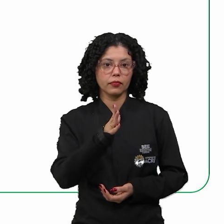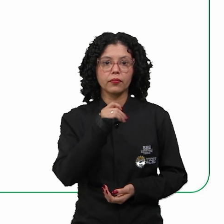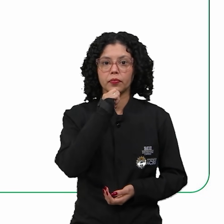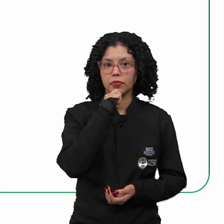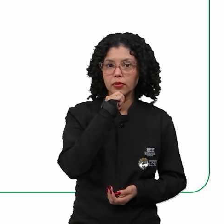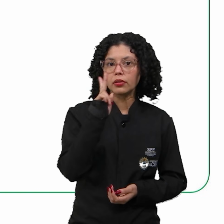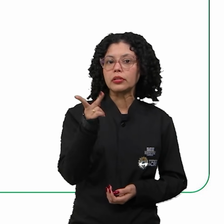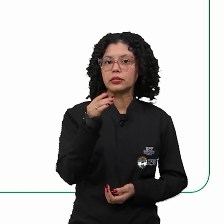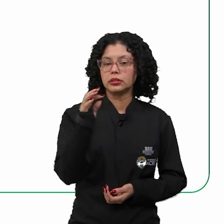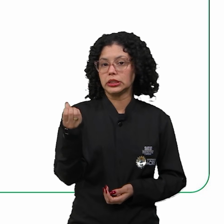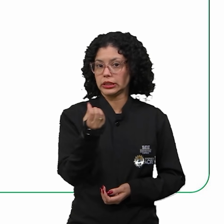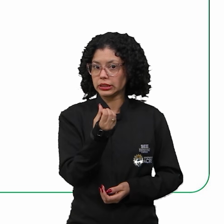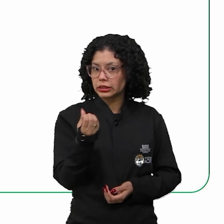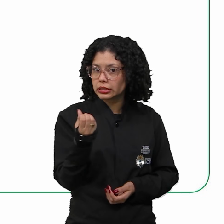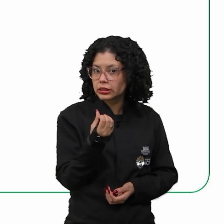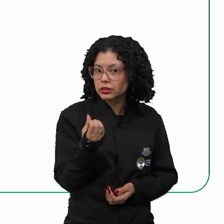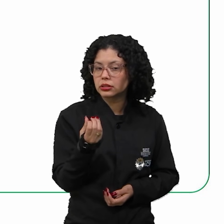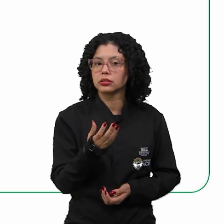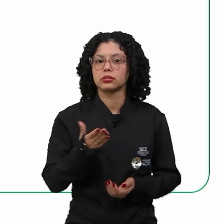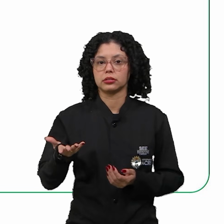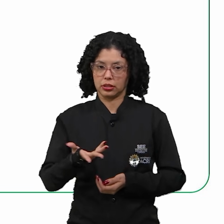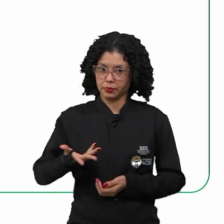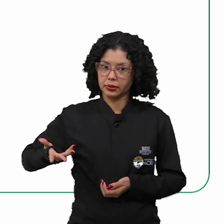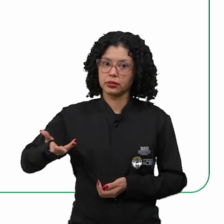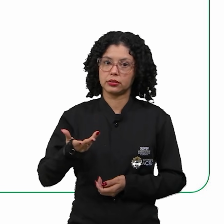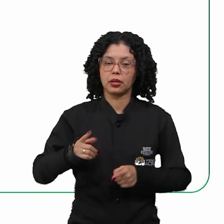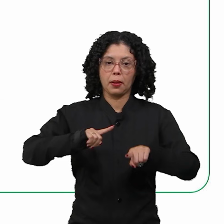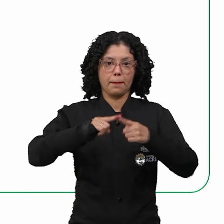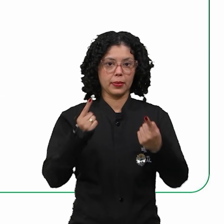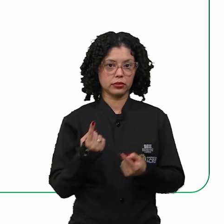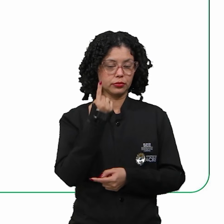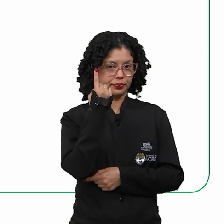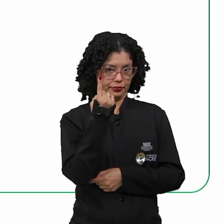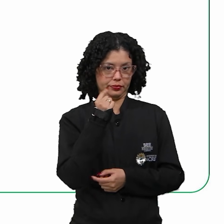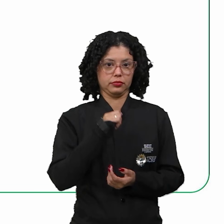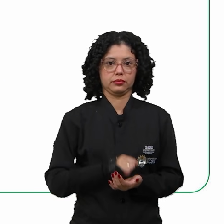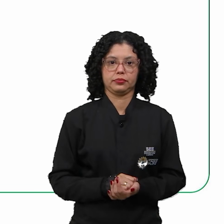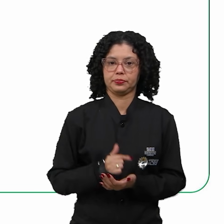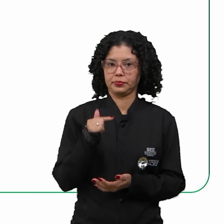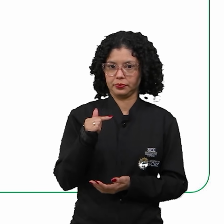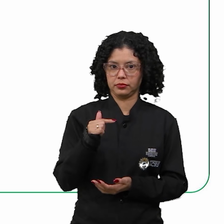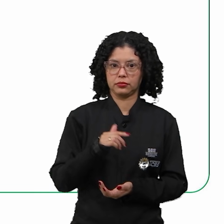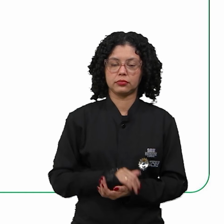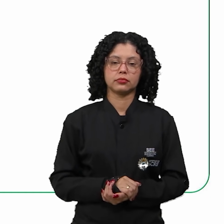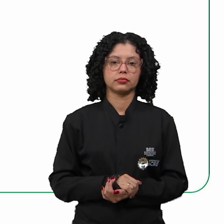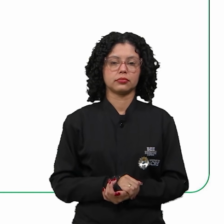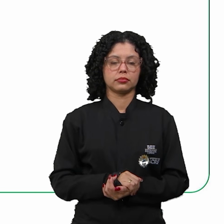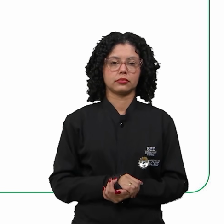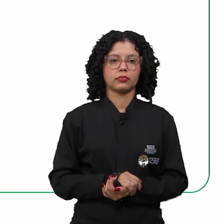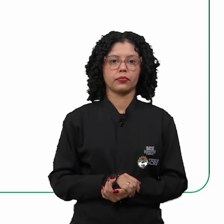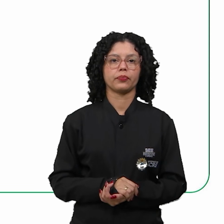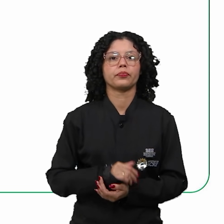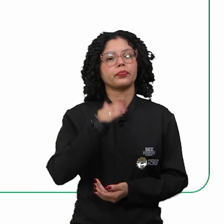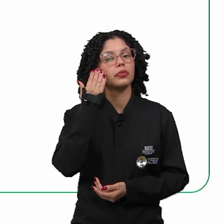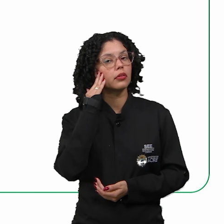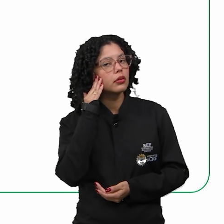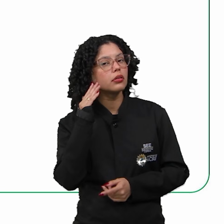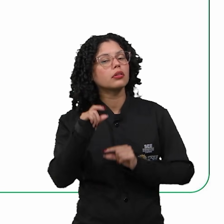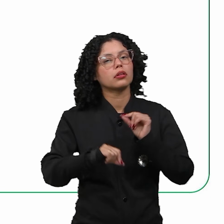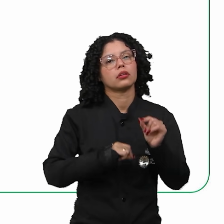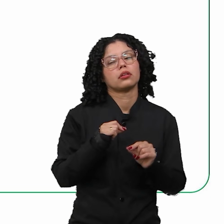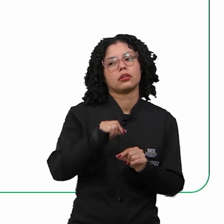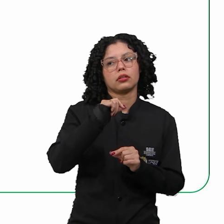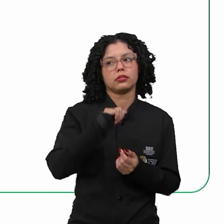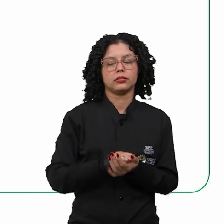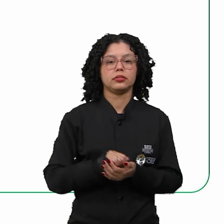hexagonal, 6 vértices na base e mais o daqui de cima, que é o 7º. E assim nós vamos entendendo essas